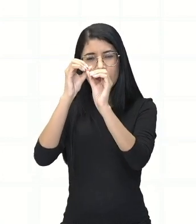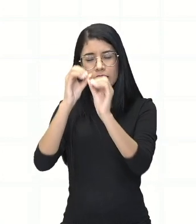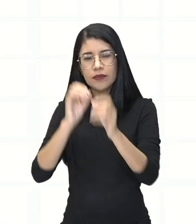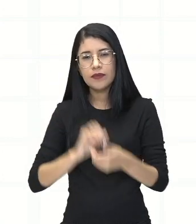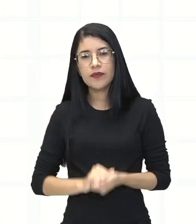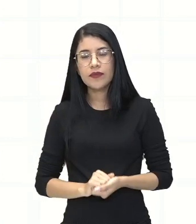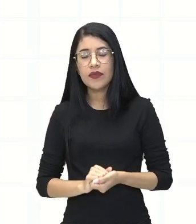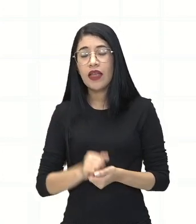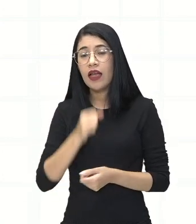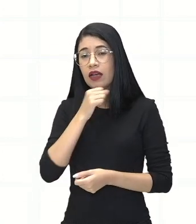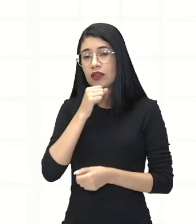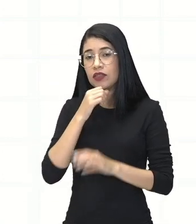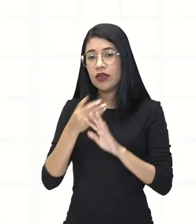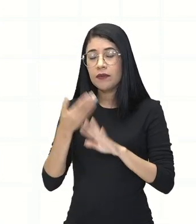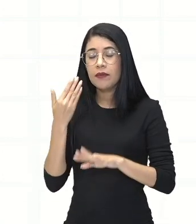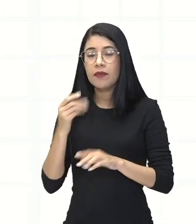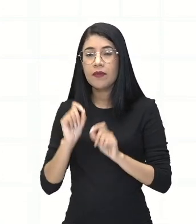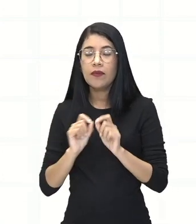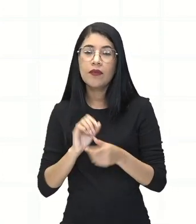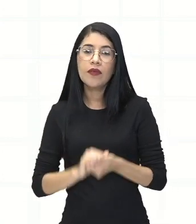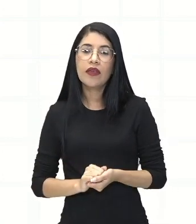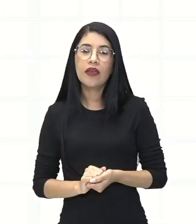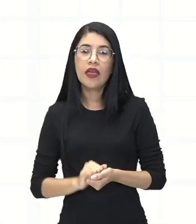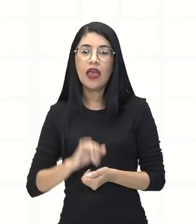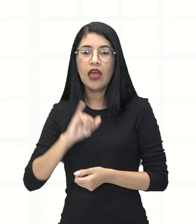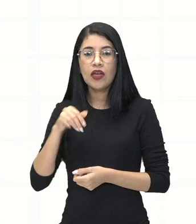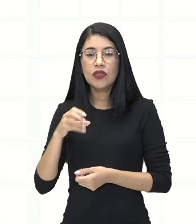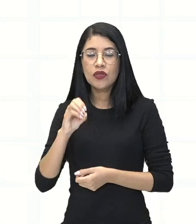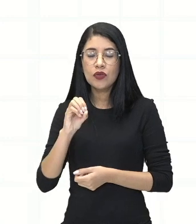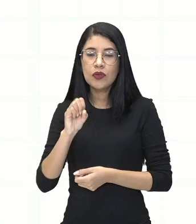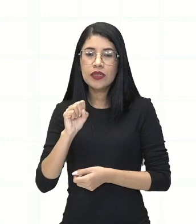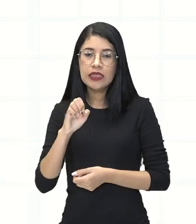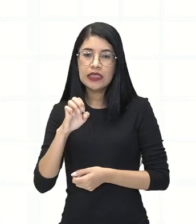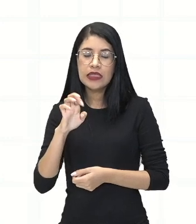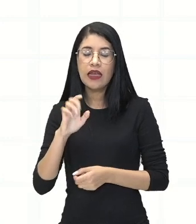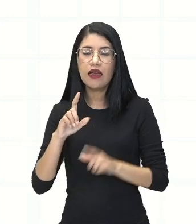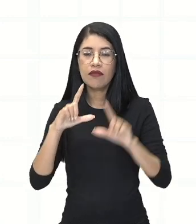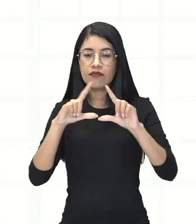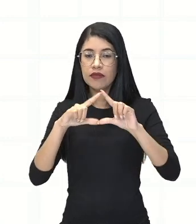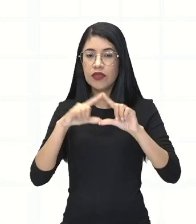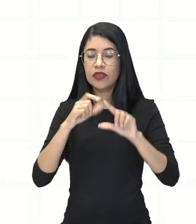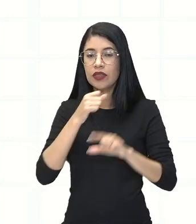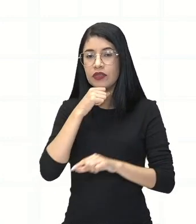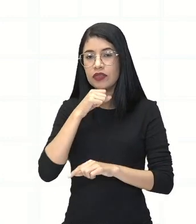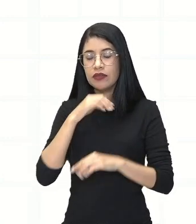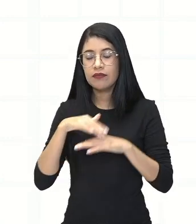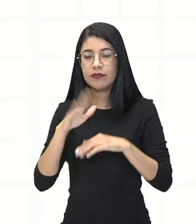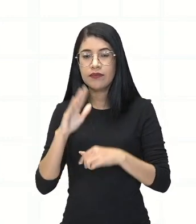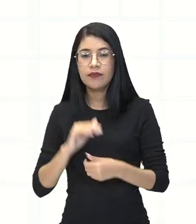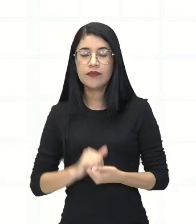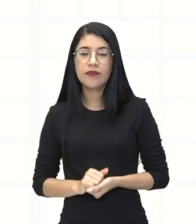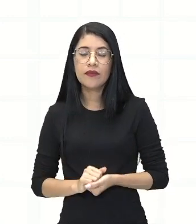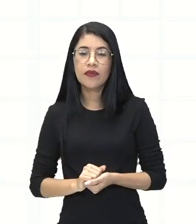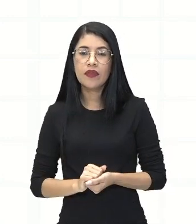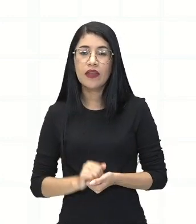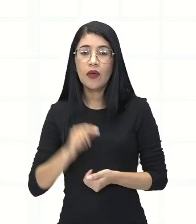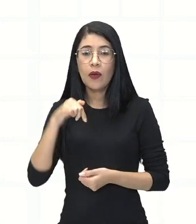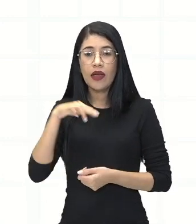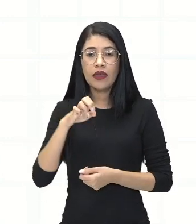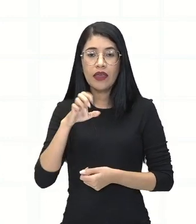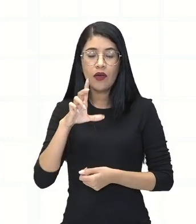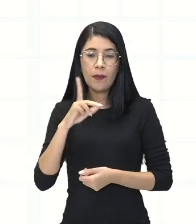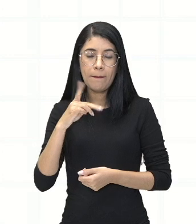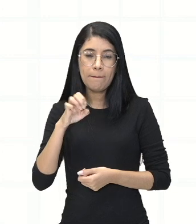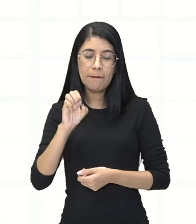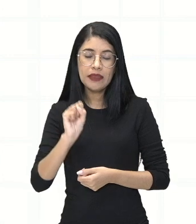mais antiga do Egito é a pirâmide do faraó Djoser, tá? Que nós falamos aí. Então, a pirâmide de Quéops é a mais